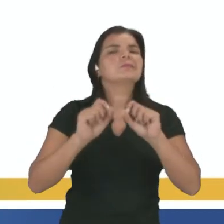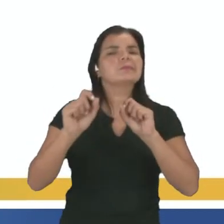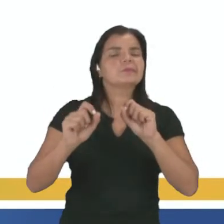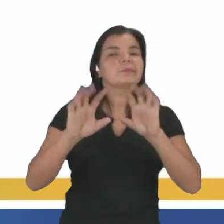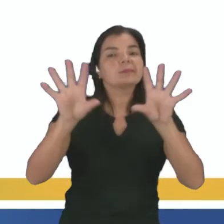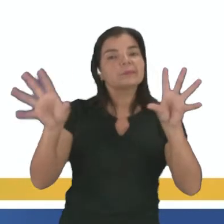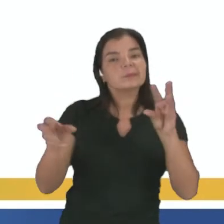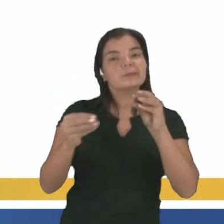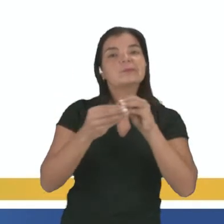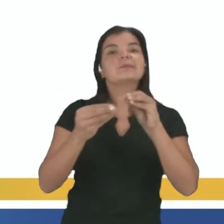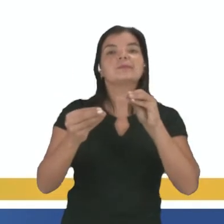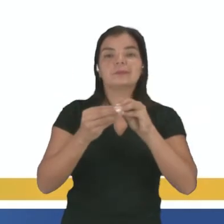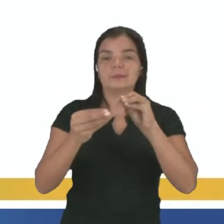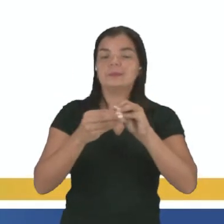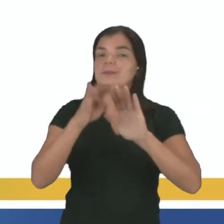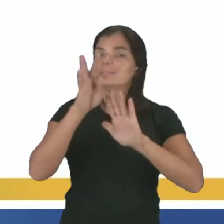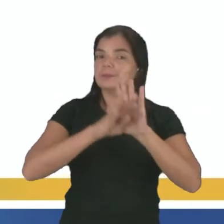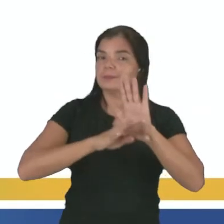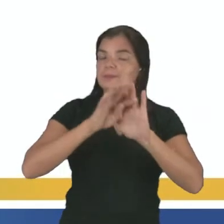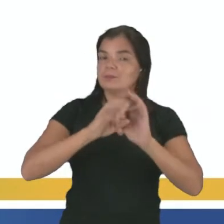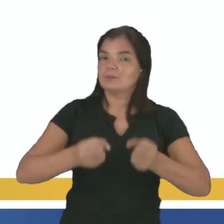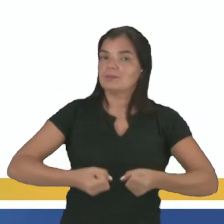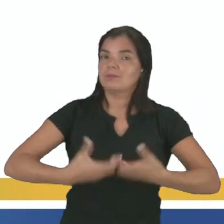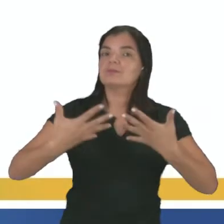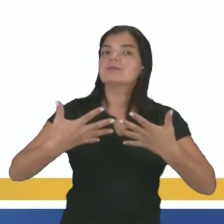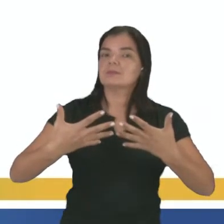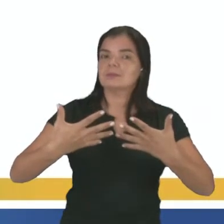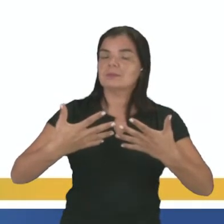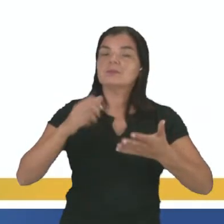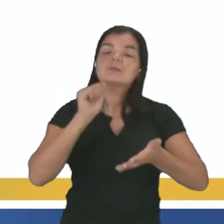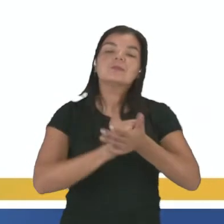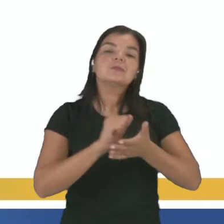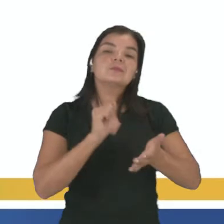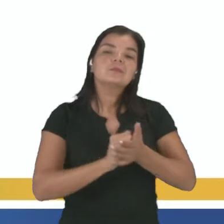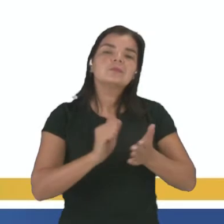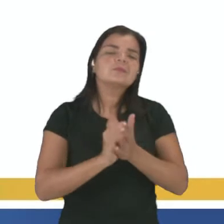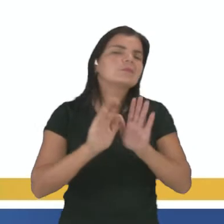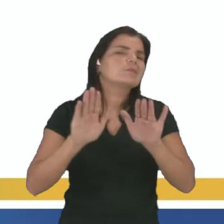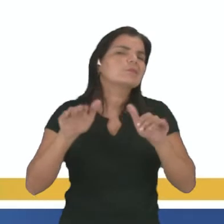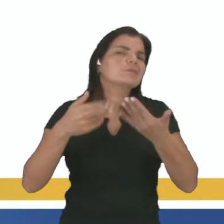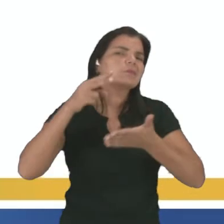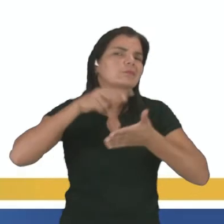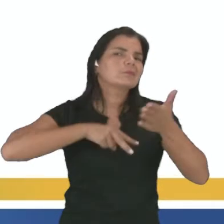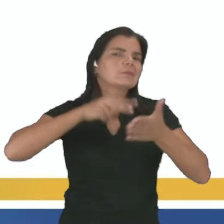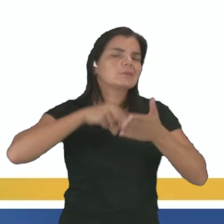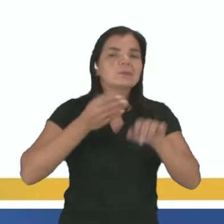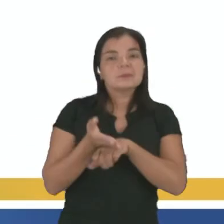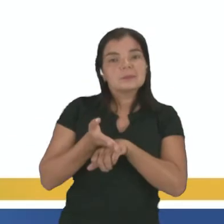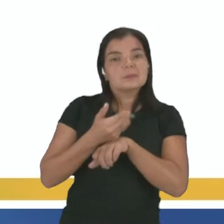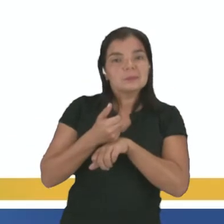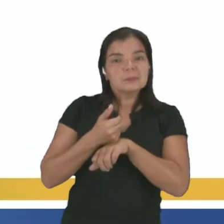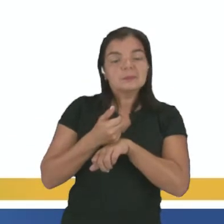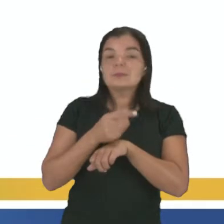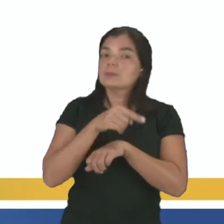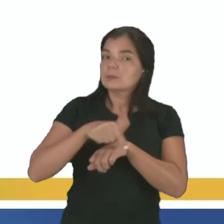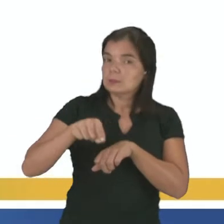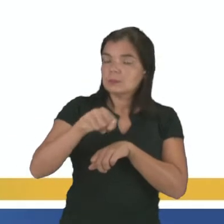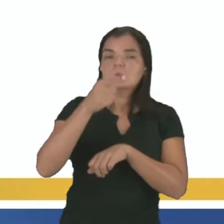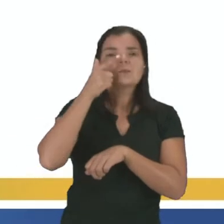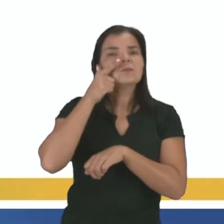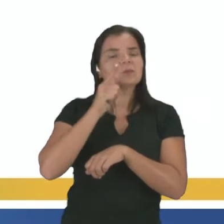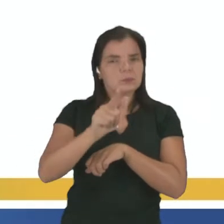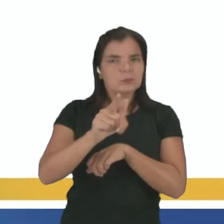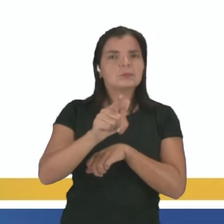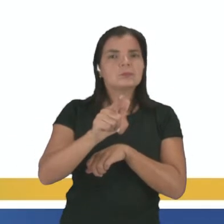aquele resumo, aquele texto foi inspirado, escrito. Quais foram as leituras prévias para que eu